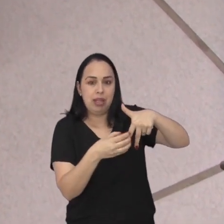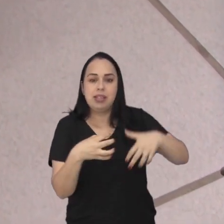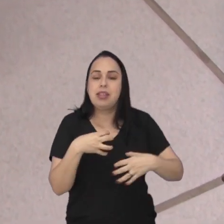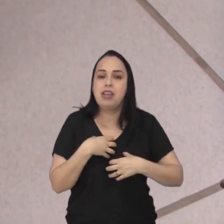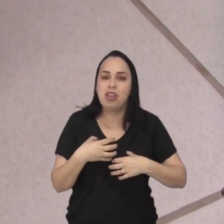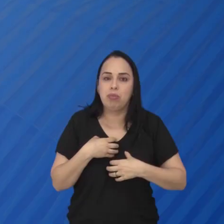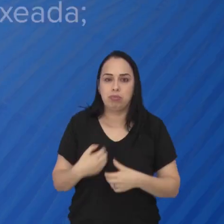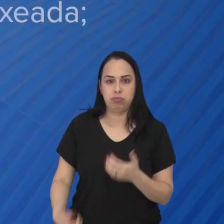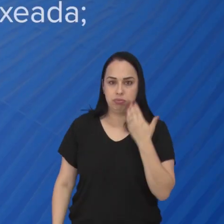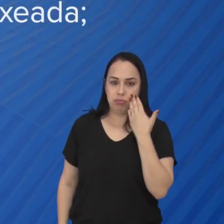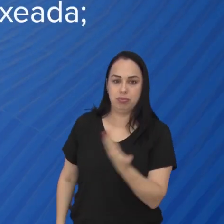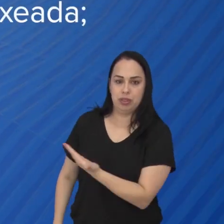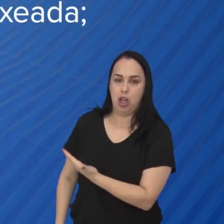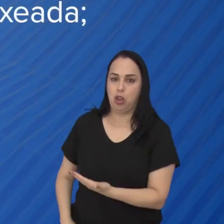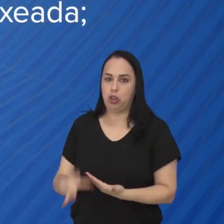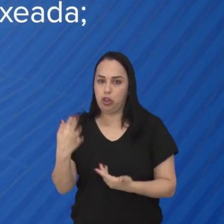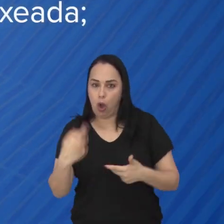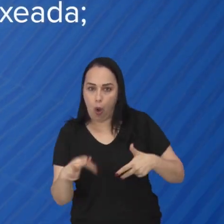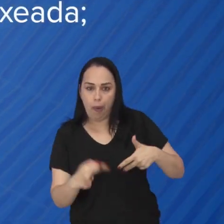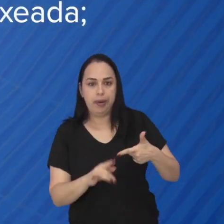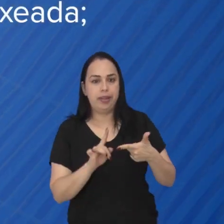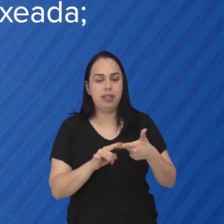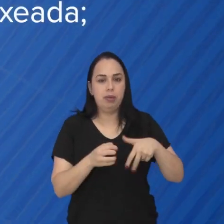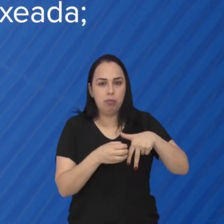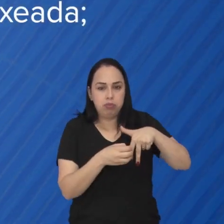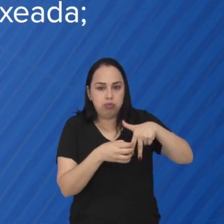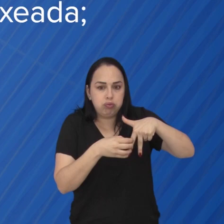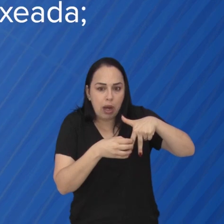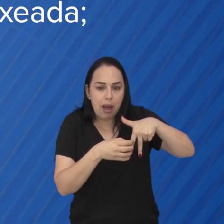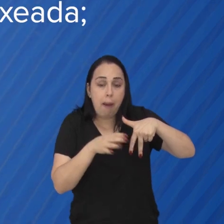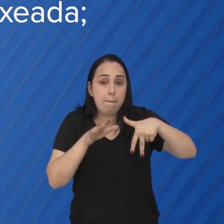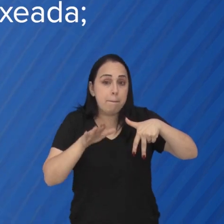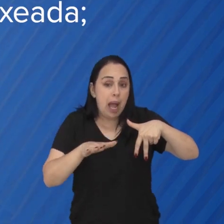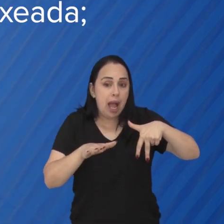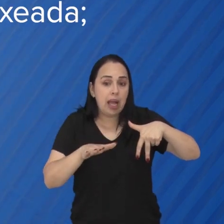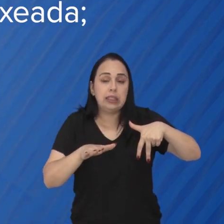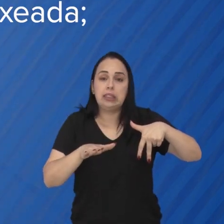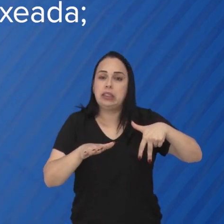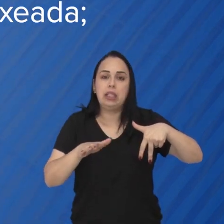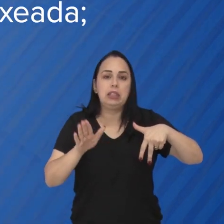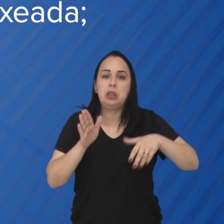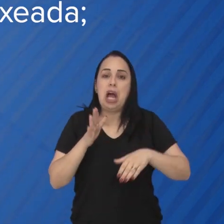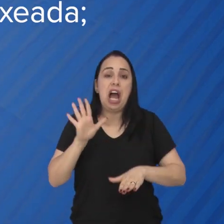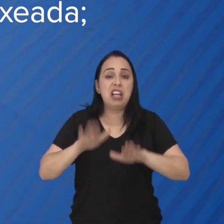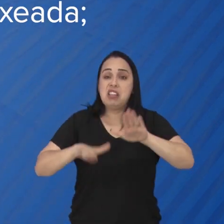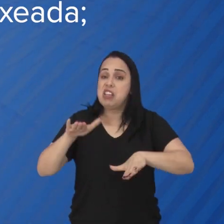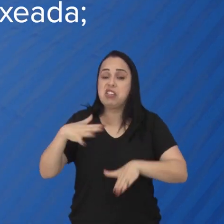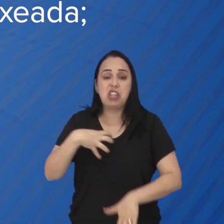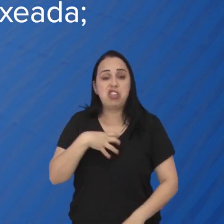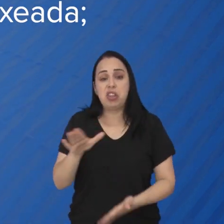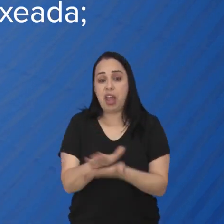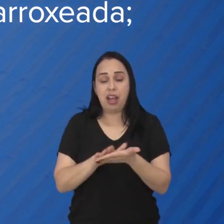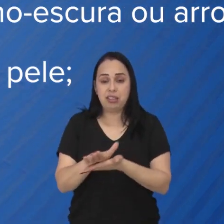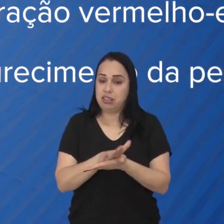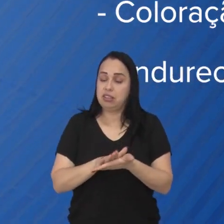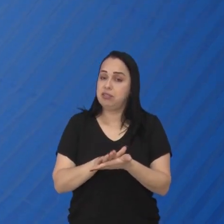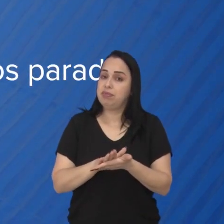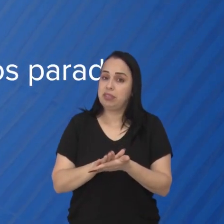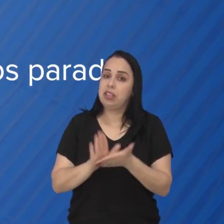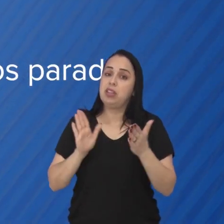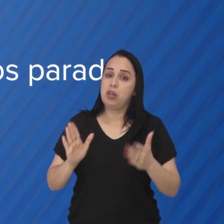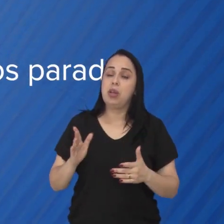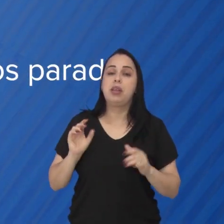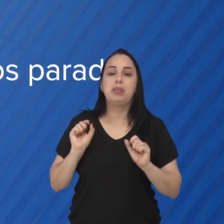das pernas. Os sintomas podem começar com dor ou inchaço, mas em alguns casos não há sintoma.